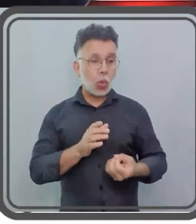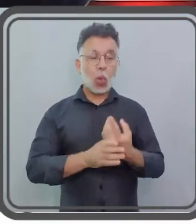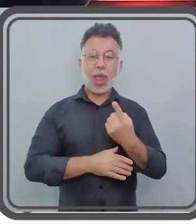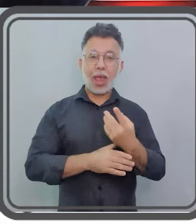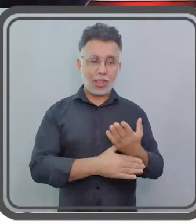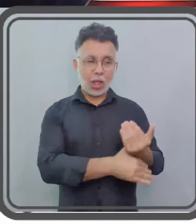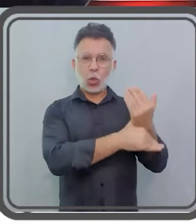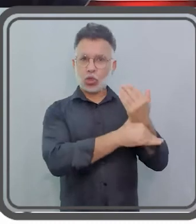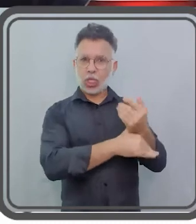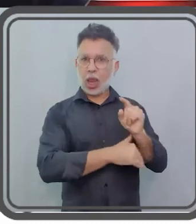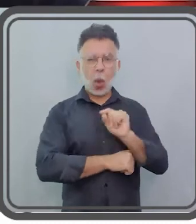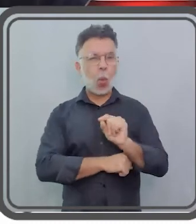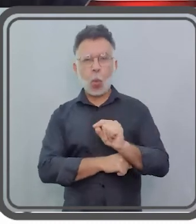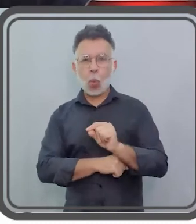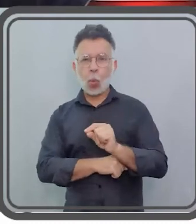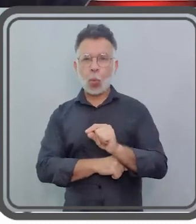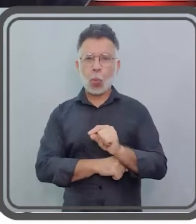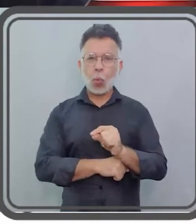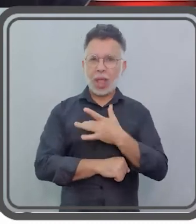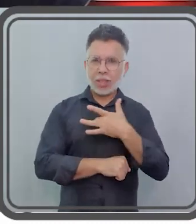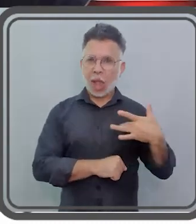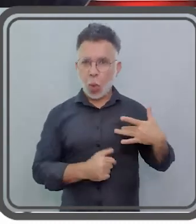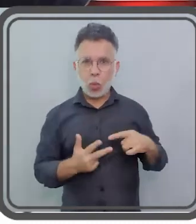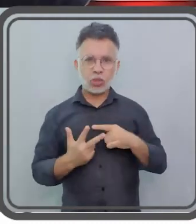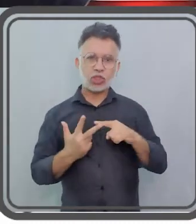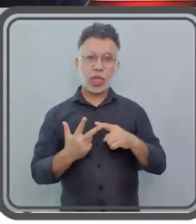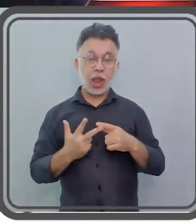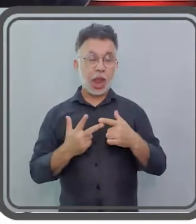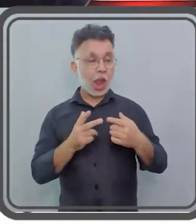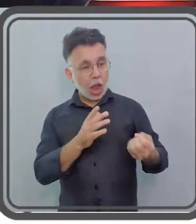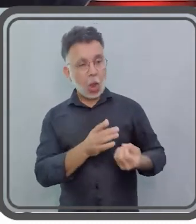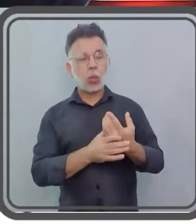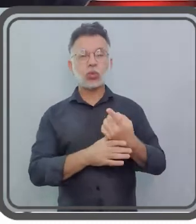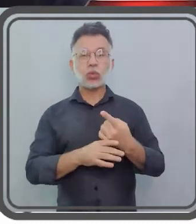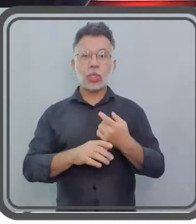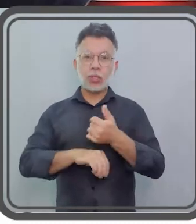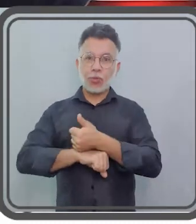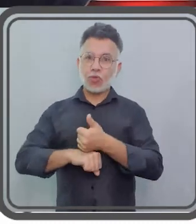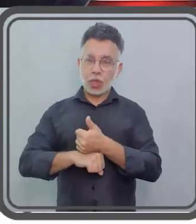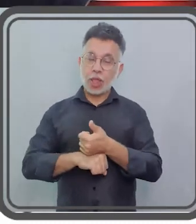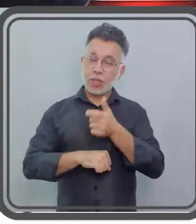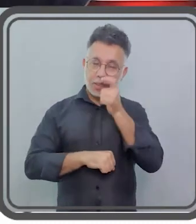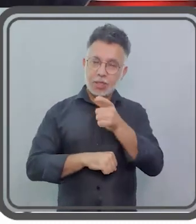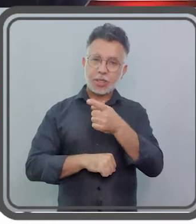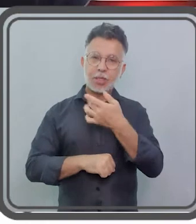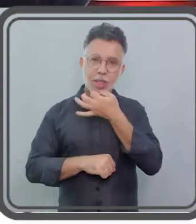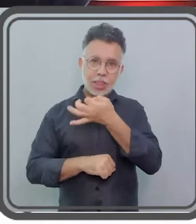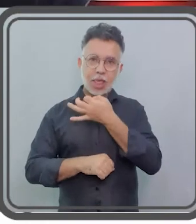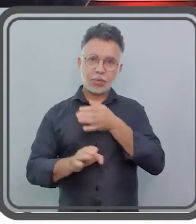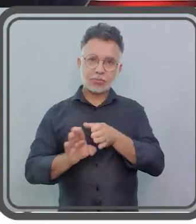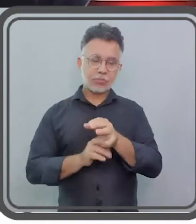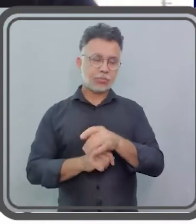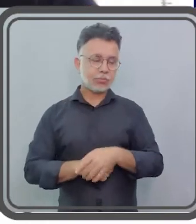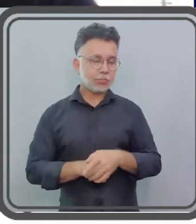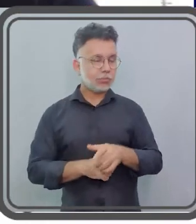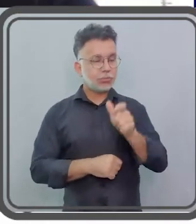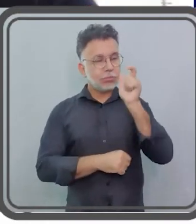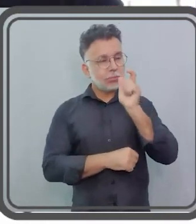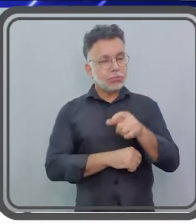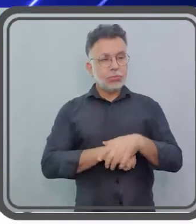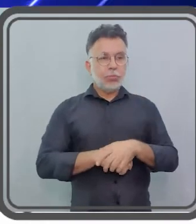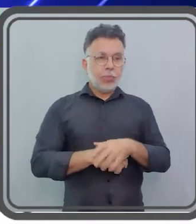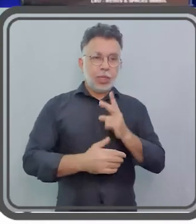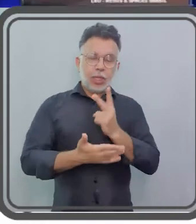tecnologia? É de saúde, né? Da onde estão vindo esses profissionais? Seria bem interessante também. É interessante. Eu